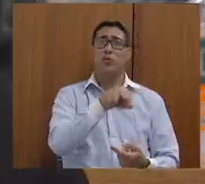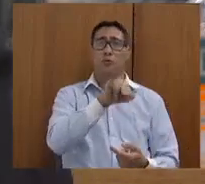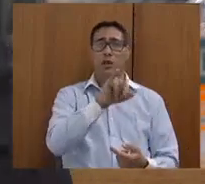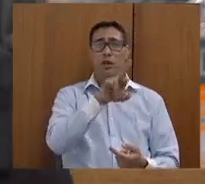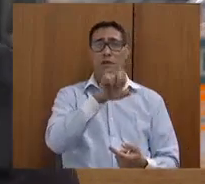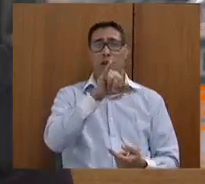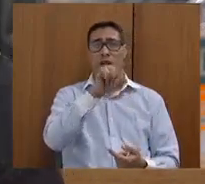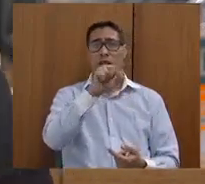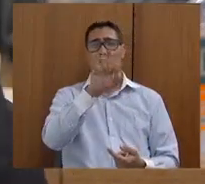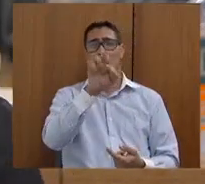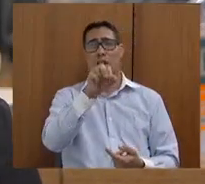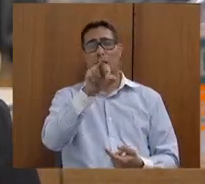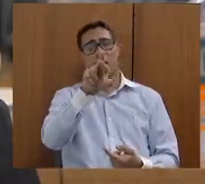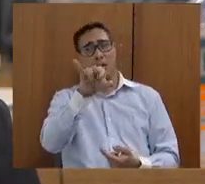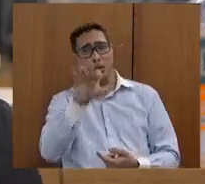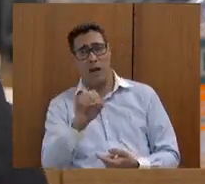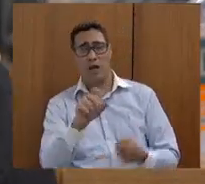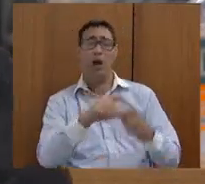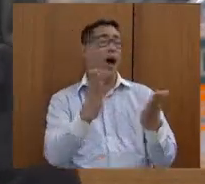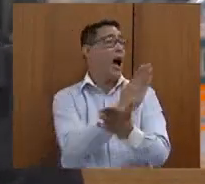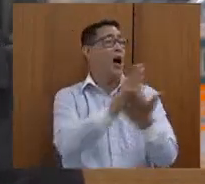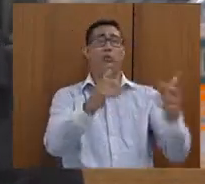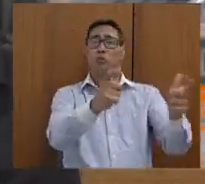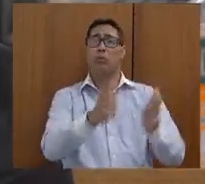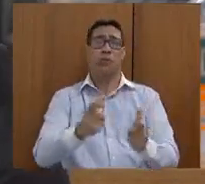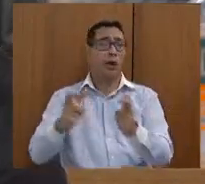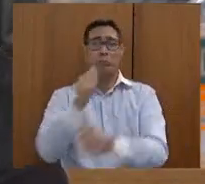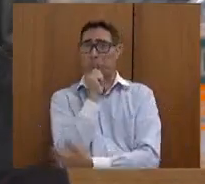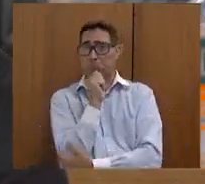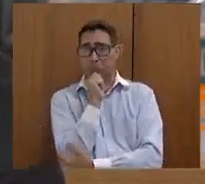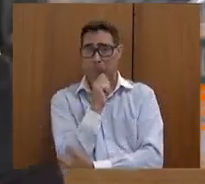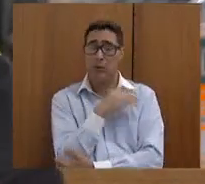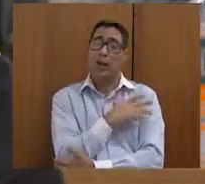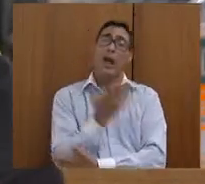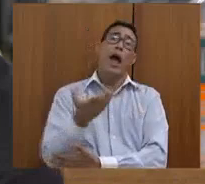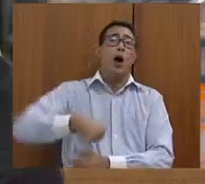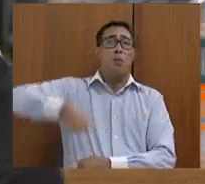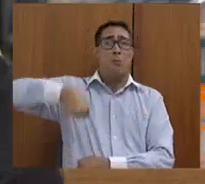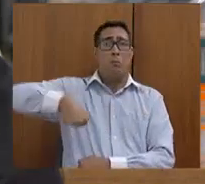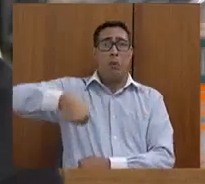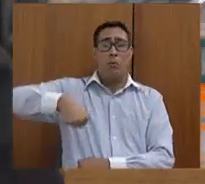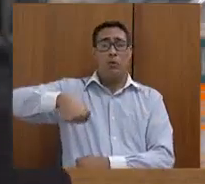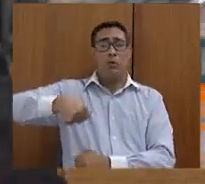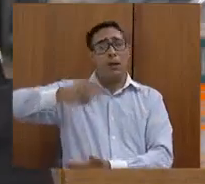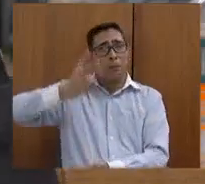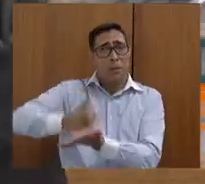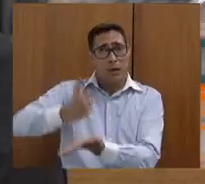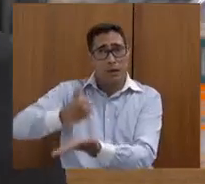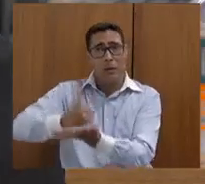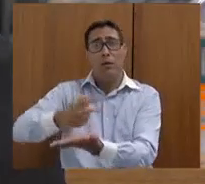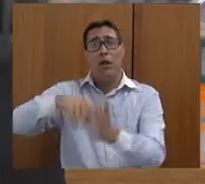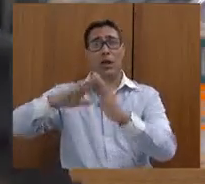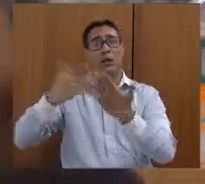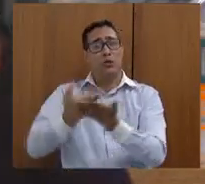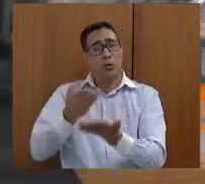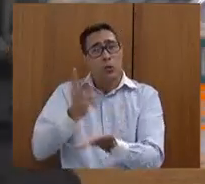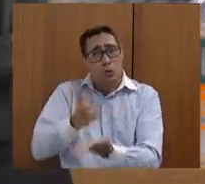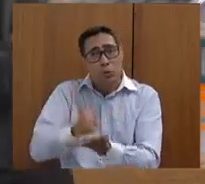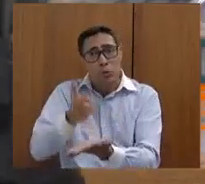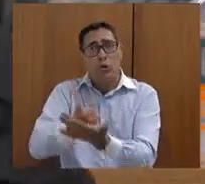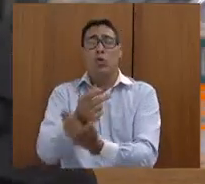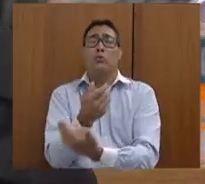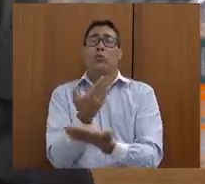não existe em muitos lugares é bolsa permanência para que esses estudantes possam efetivamente